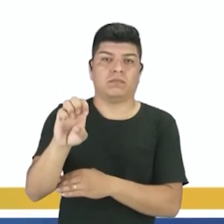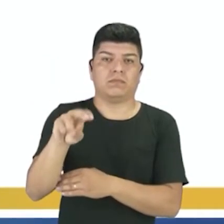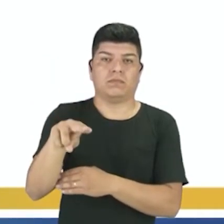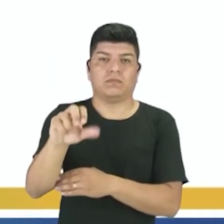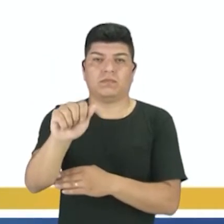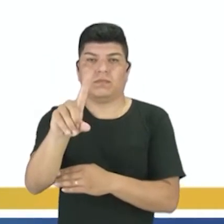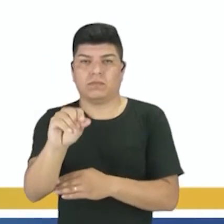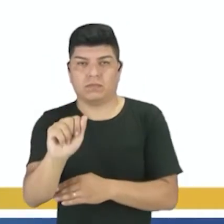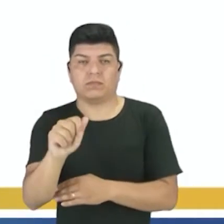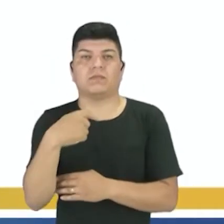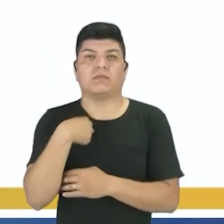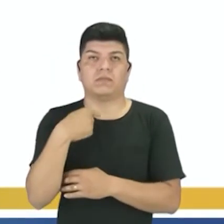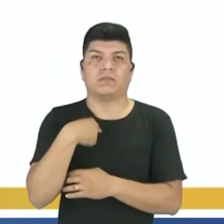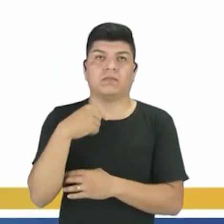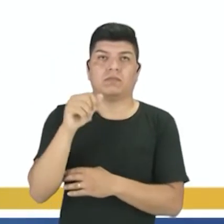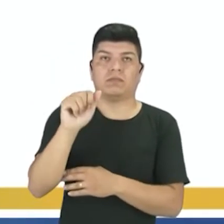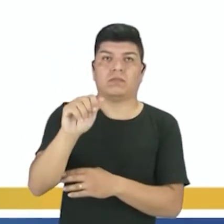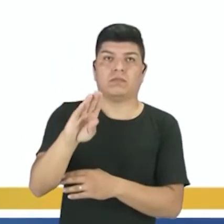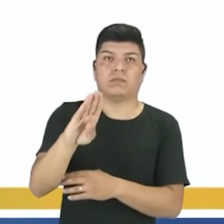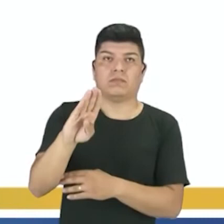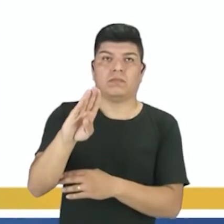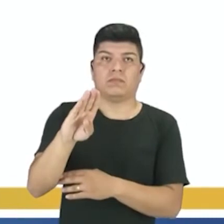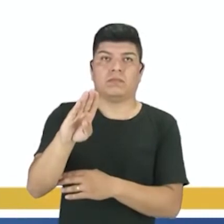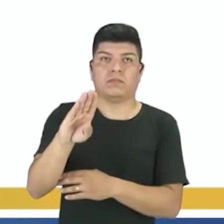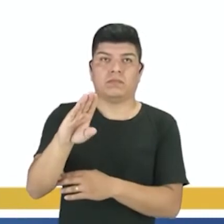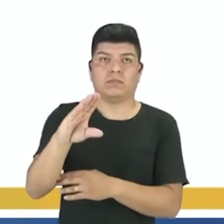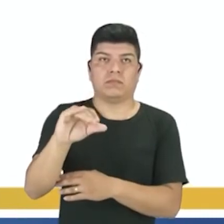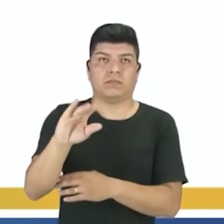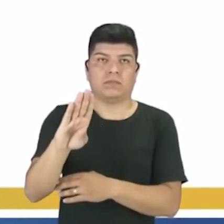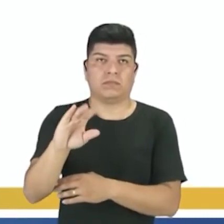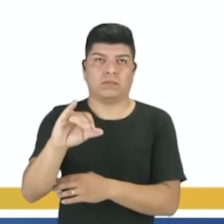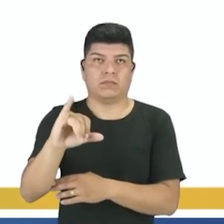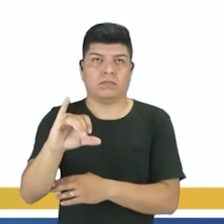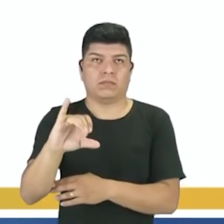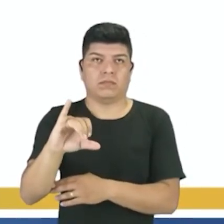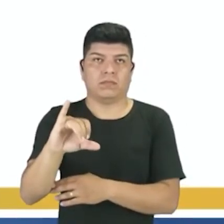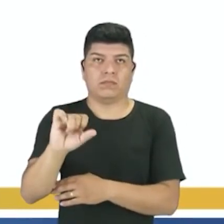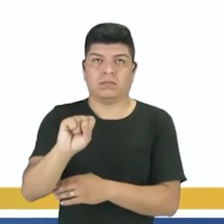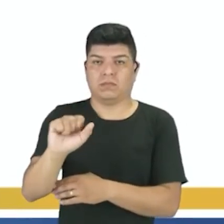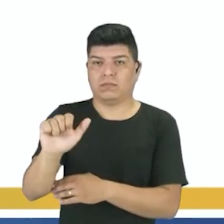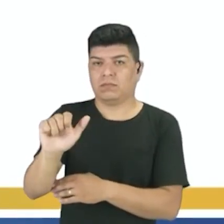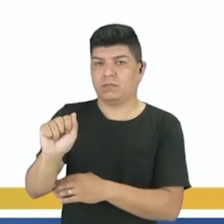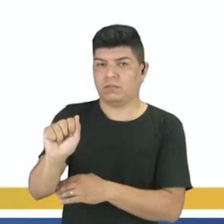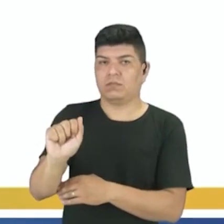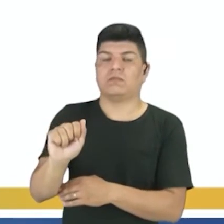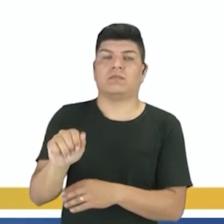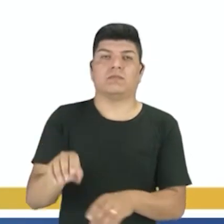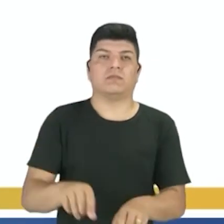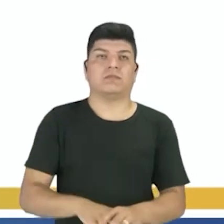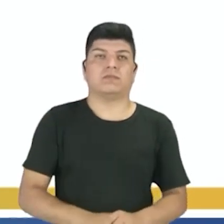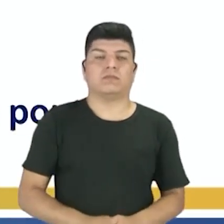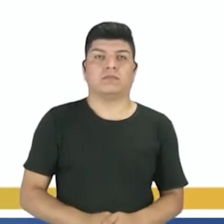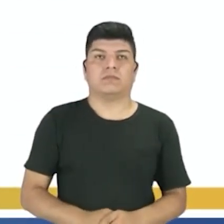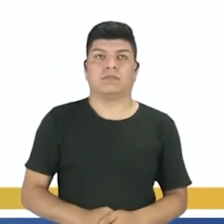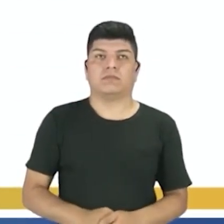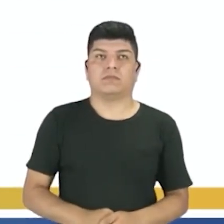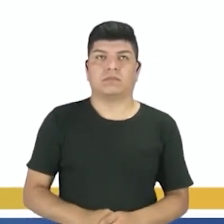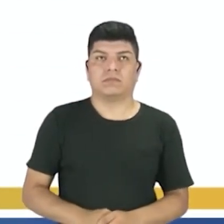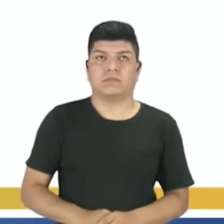x é chamado de eixo das abscissas e o eixo y é chamado de eixo das ordenadas.